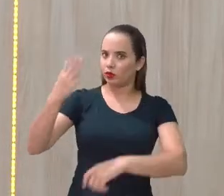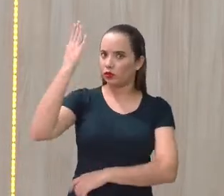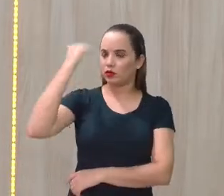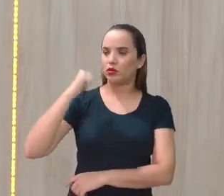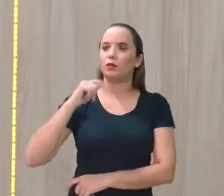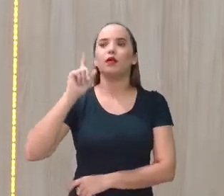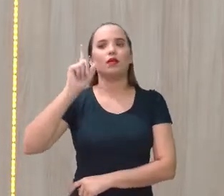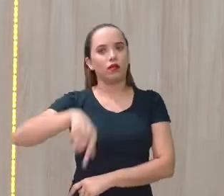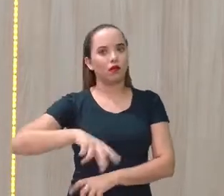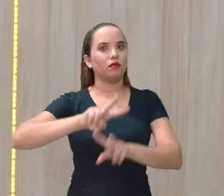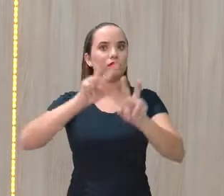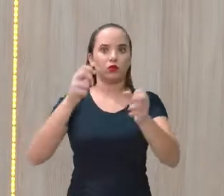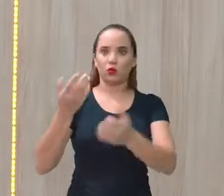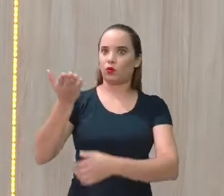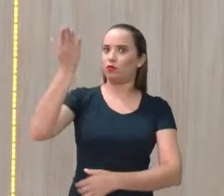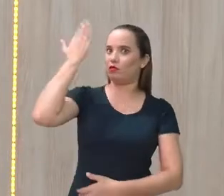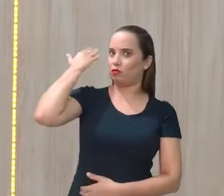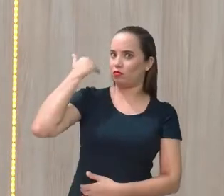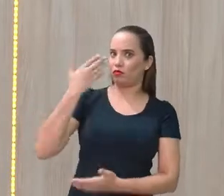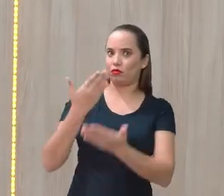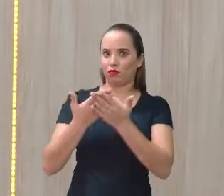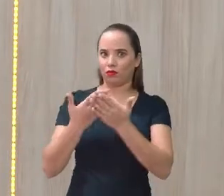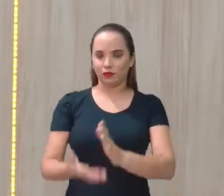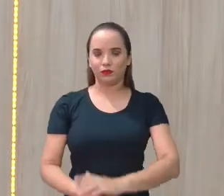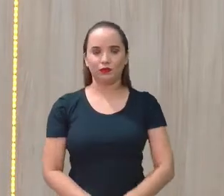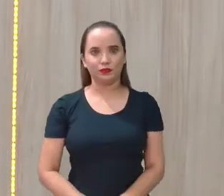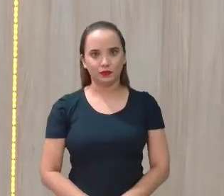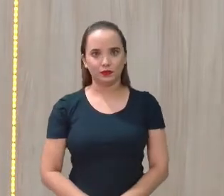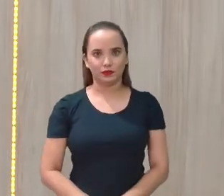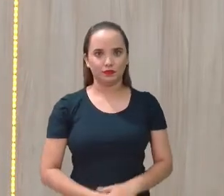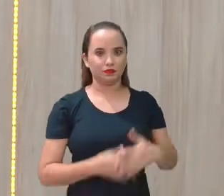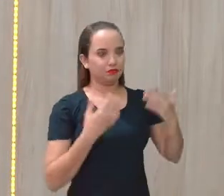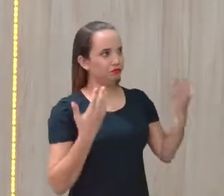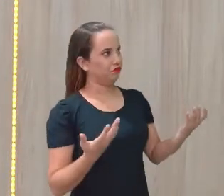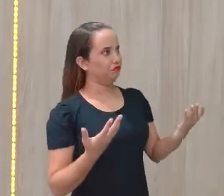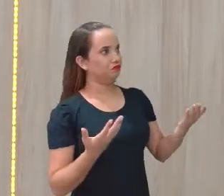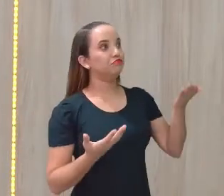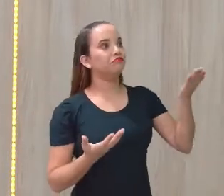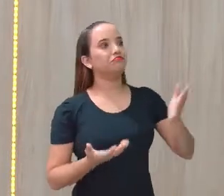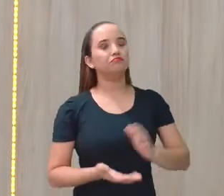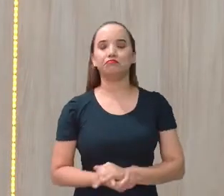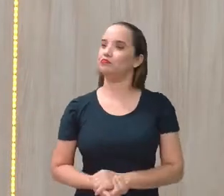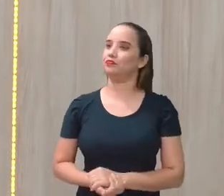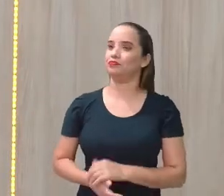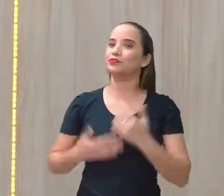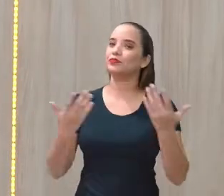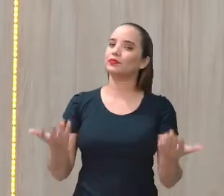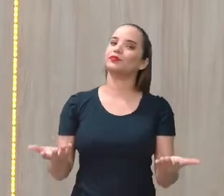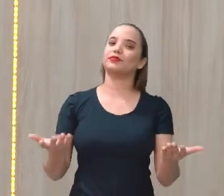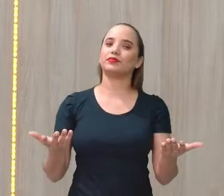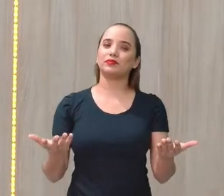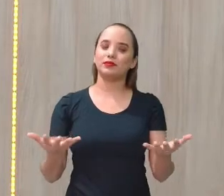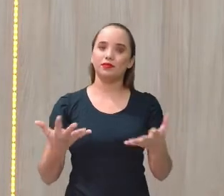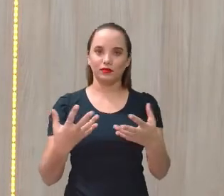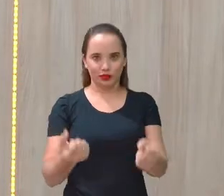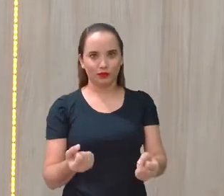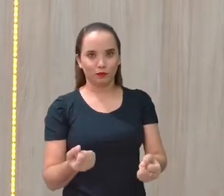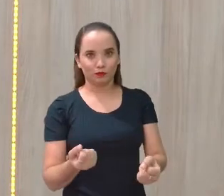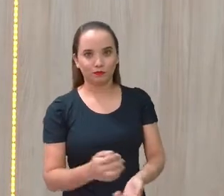da aula passada, certo? E aí, pessoal? E aí, jovem,